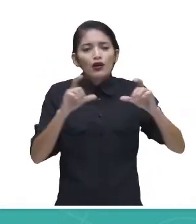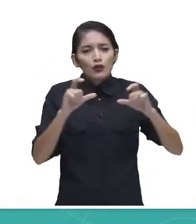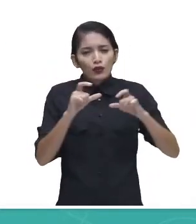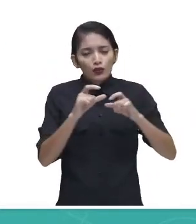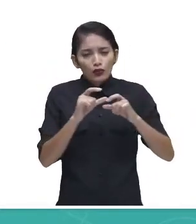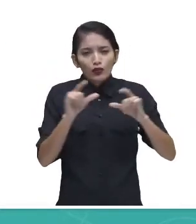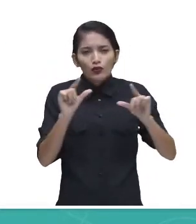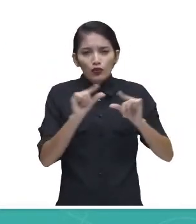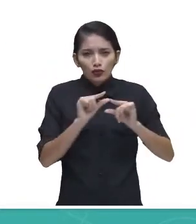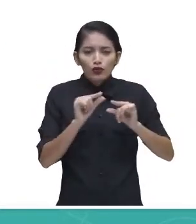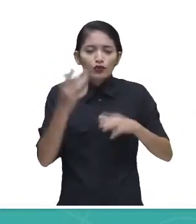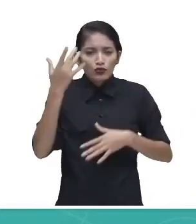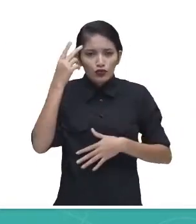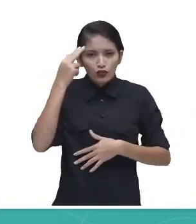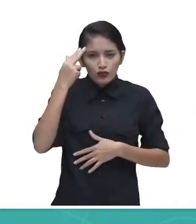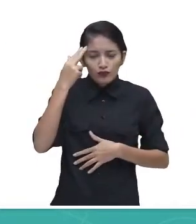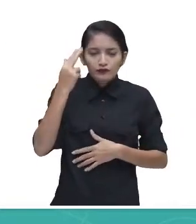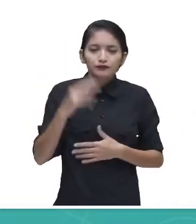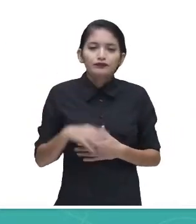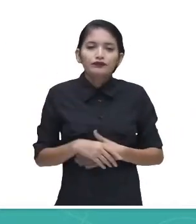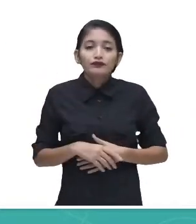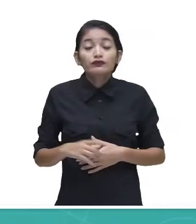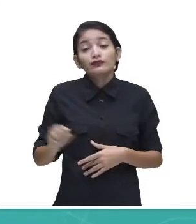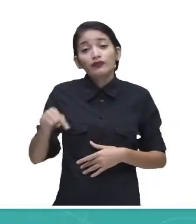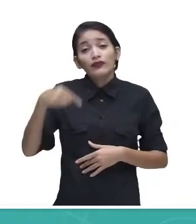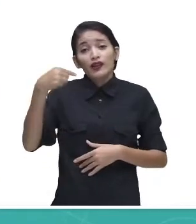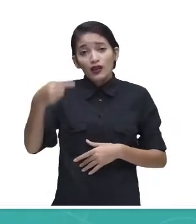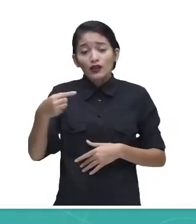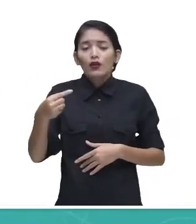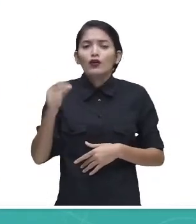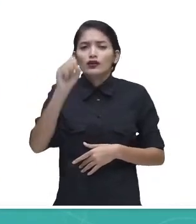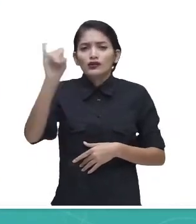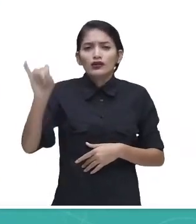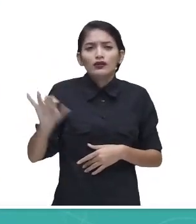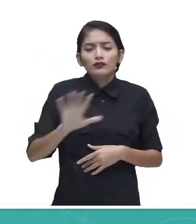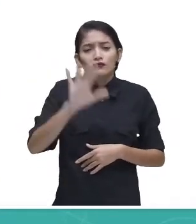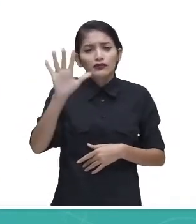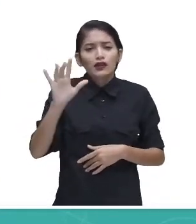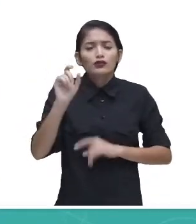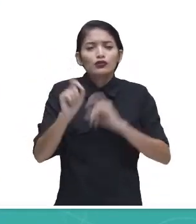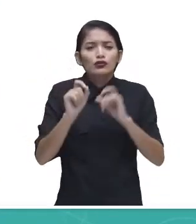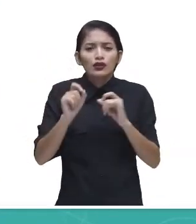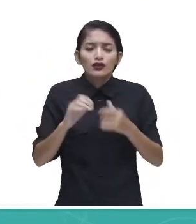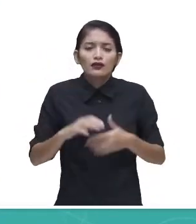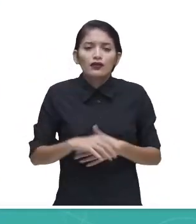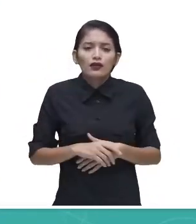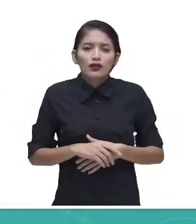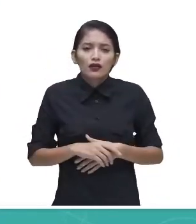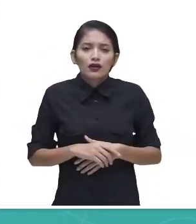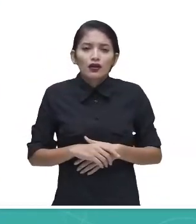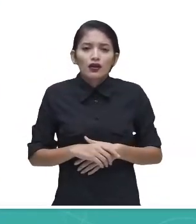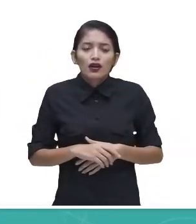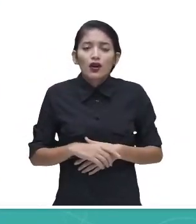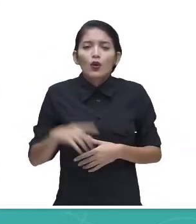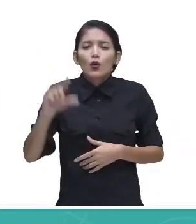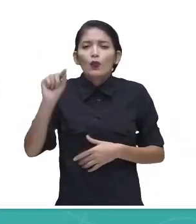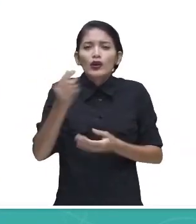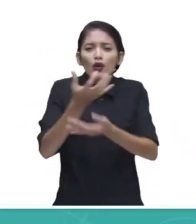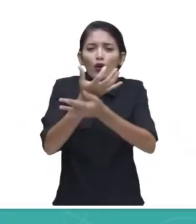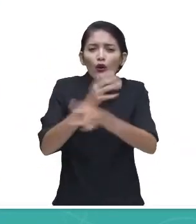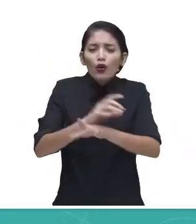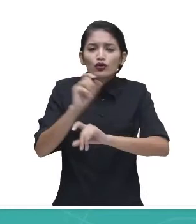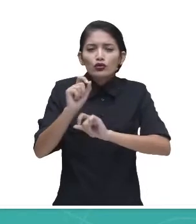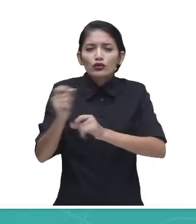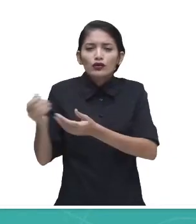aí no padrão. Na próxima imagem eu também mostrei o maior osso do corpo humano. Trago para vocês o menor osso, vou apontar ele